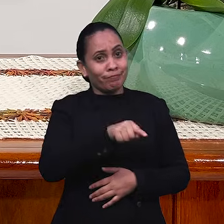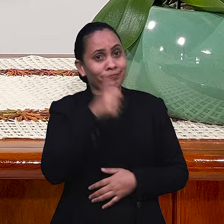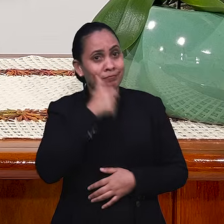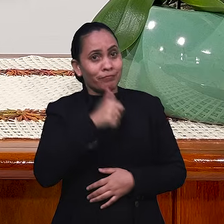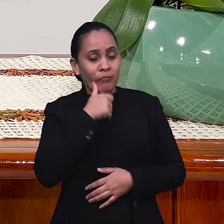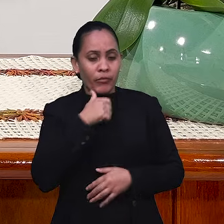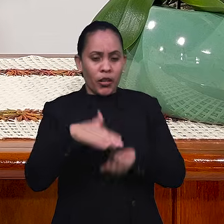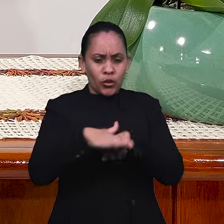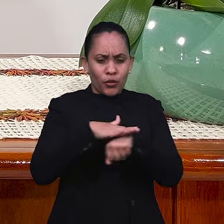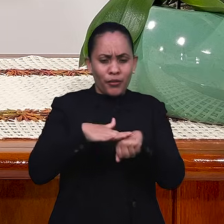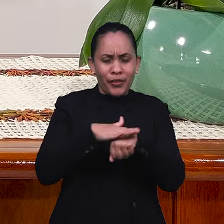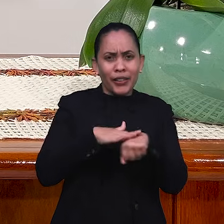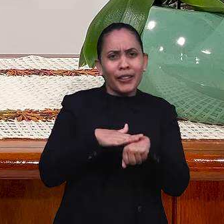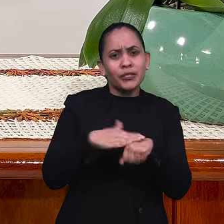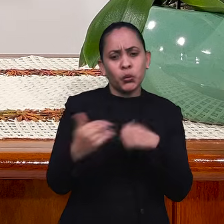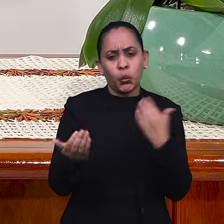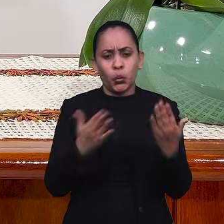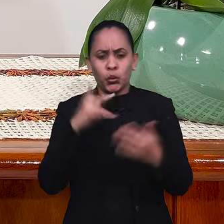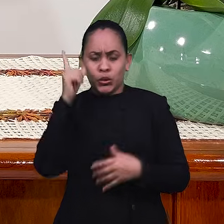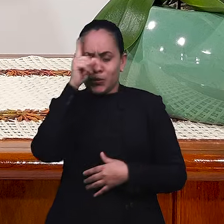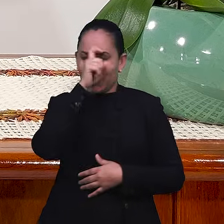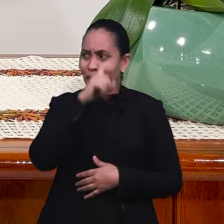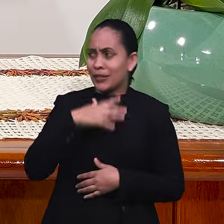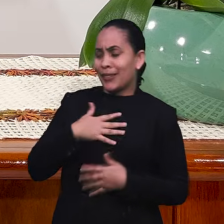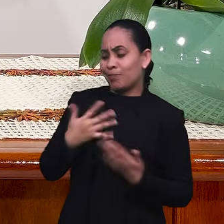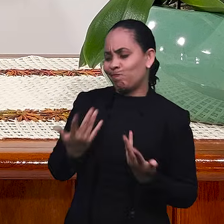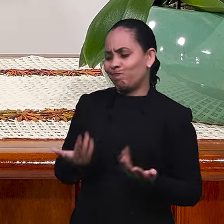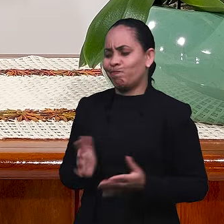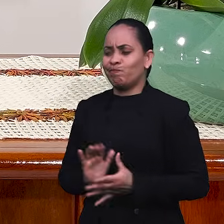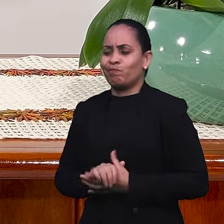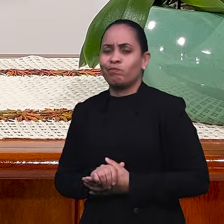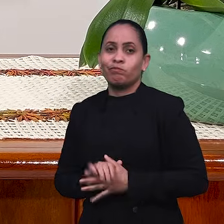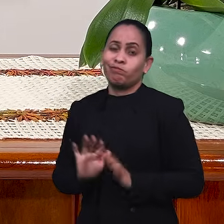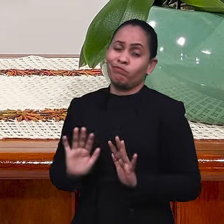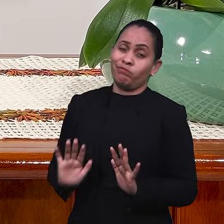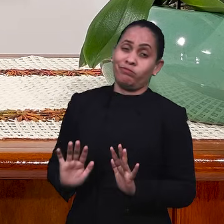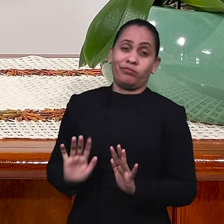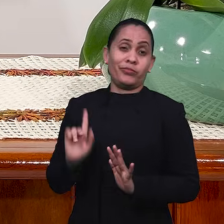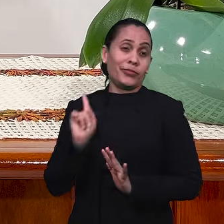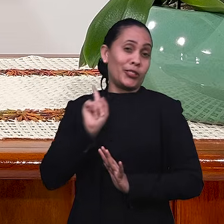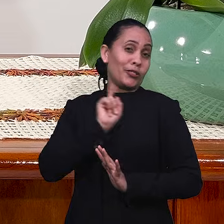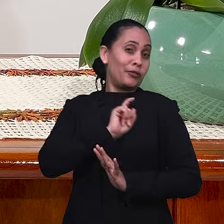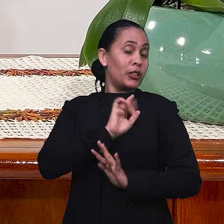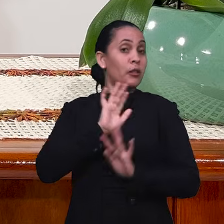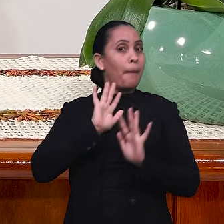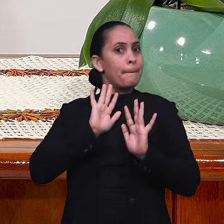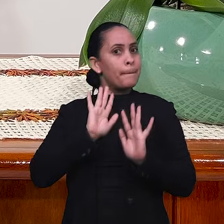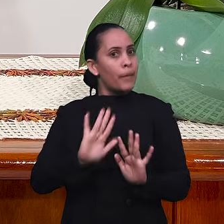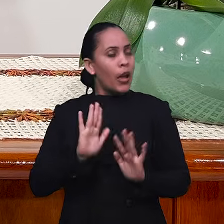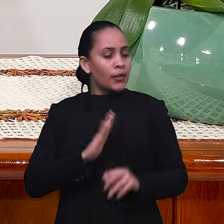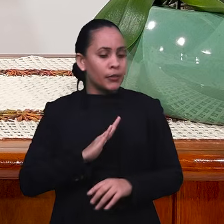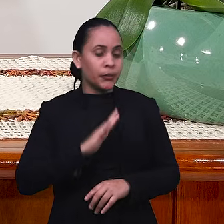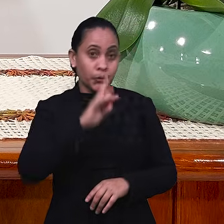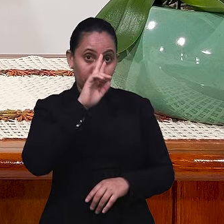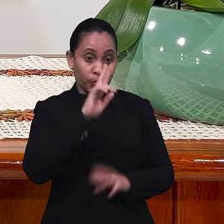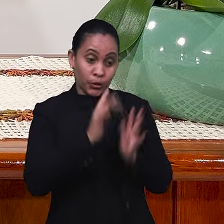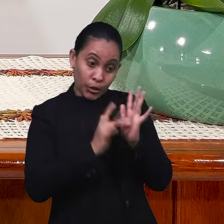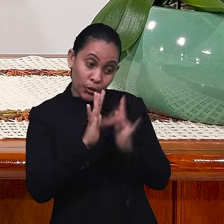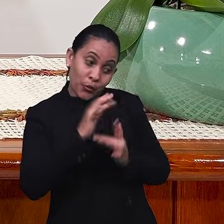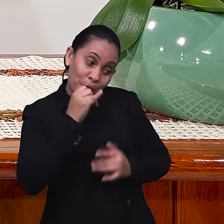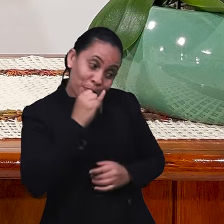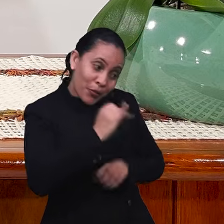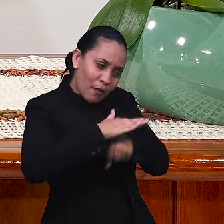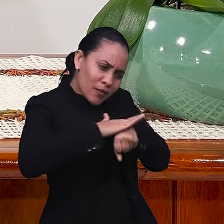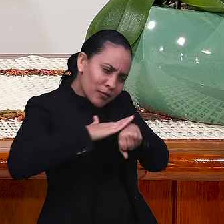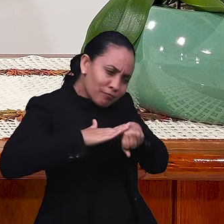diálogo difícil, ela resistiu muito, mas o fato é que o Senhor foi quebrando as barreiras, e